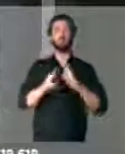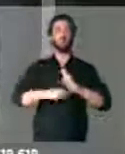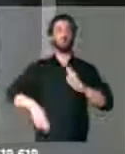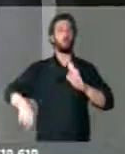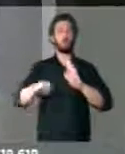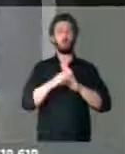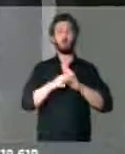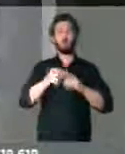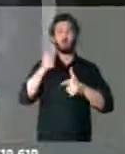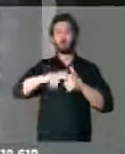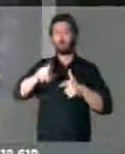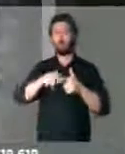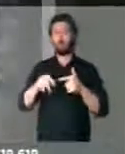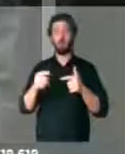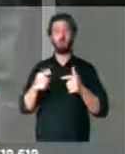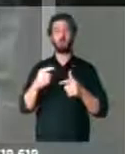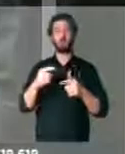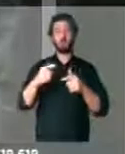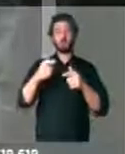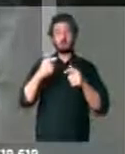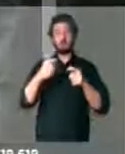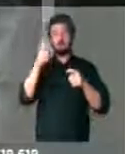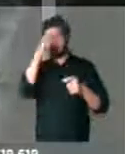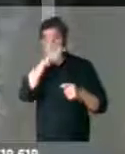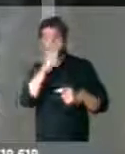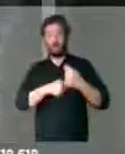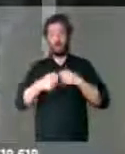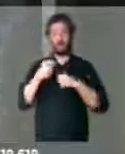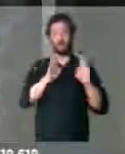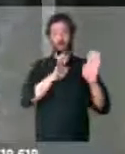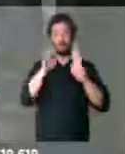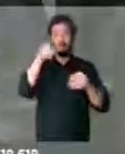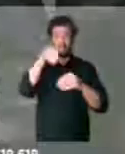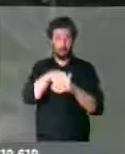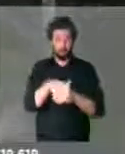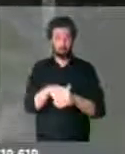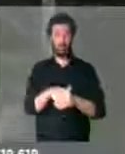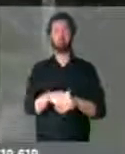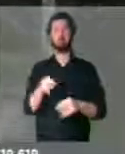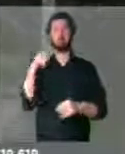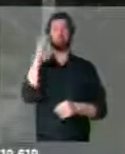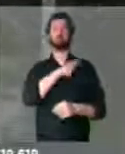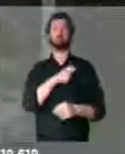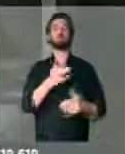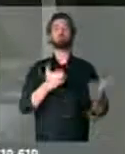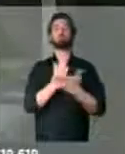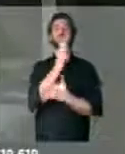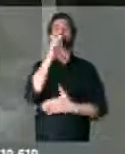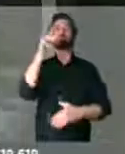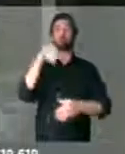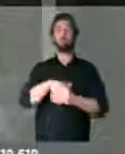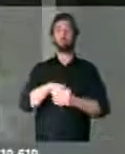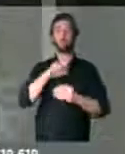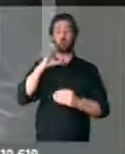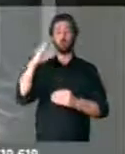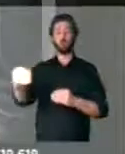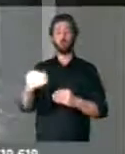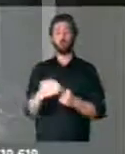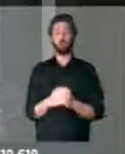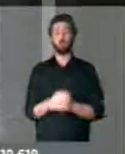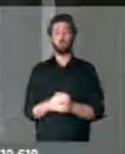toda a turbulência e instabilidade política e marcado pelo período eleitoral, logramos êxito em todas